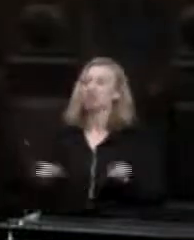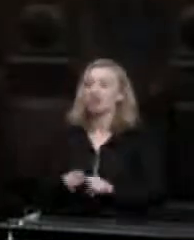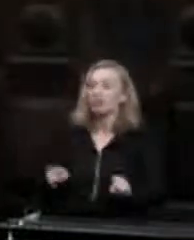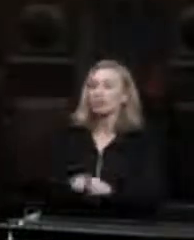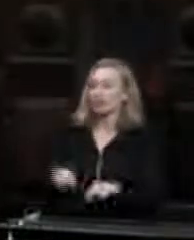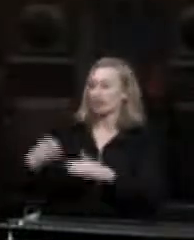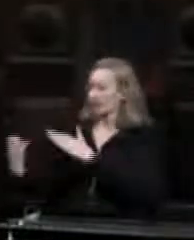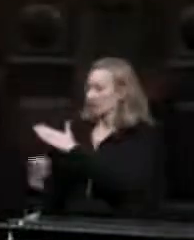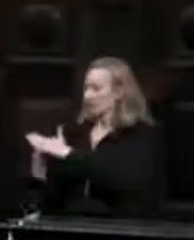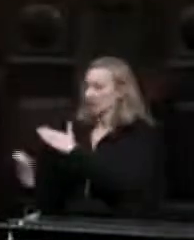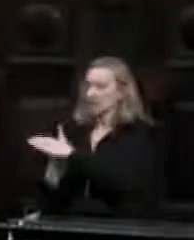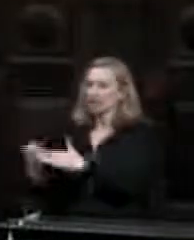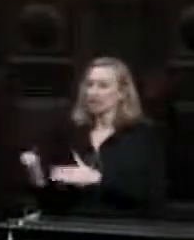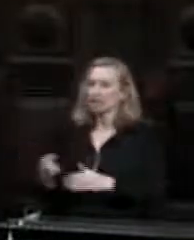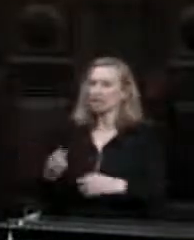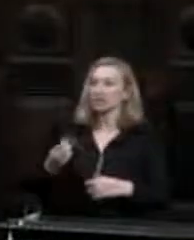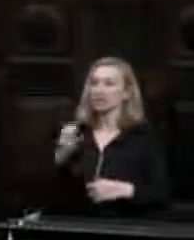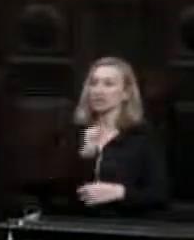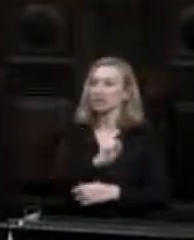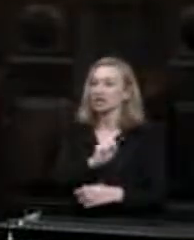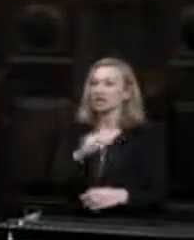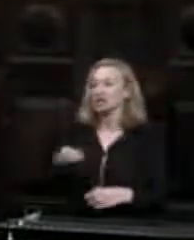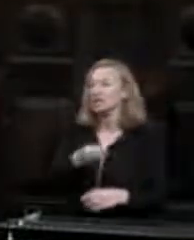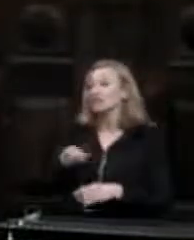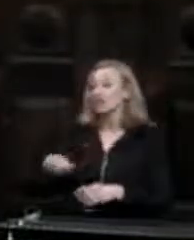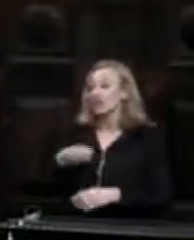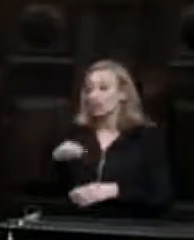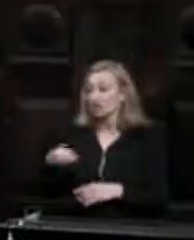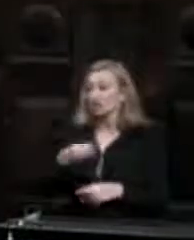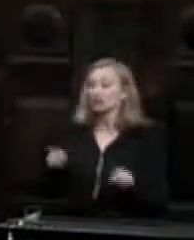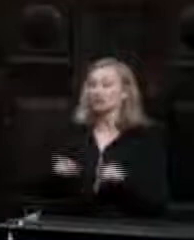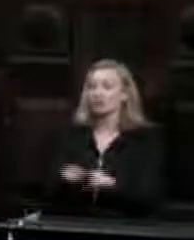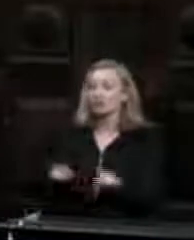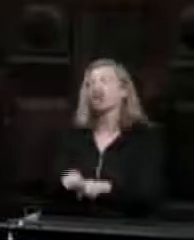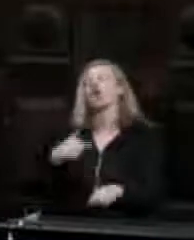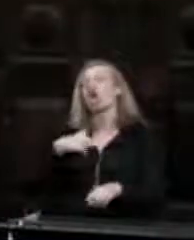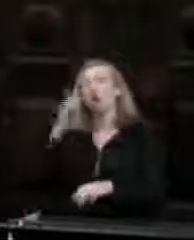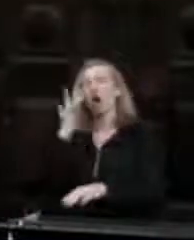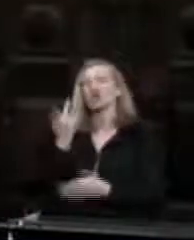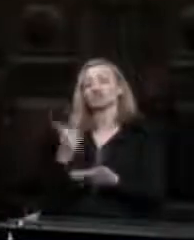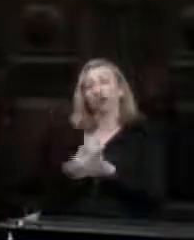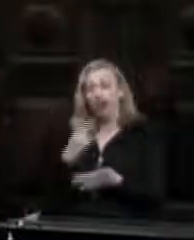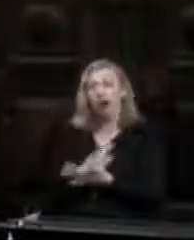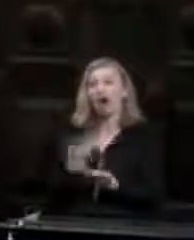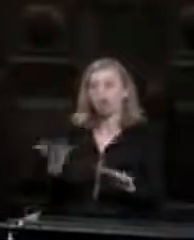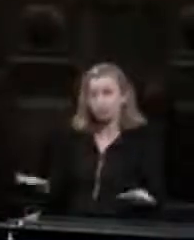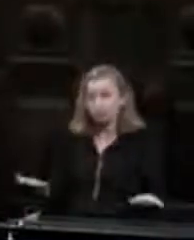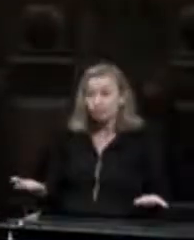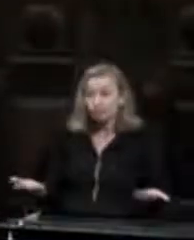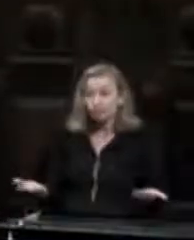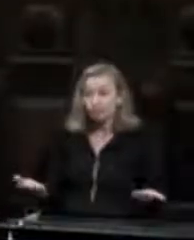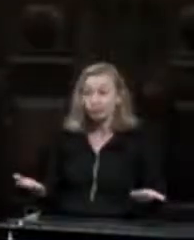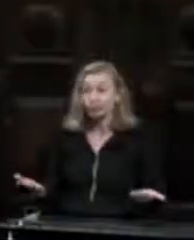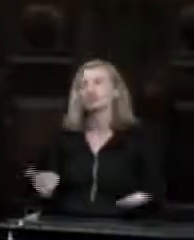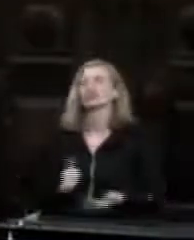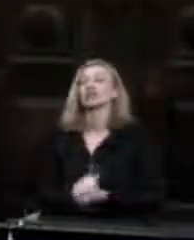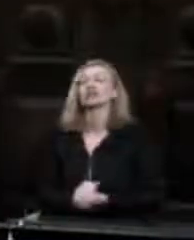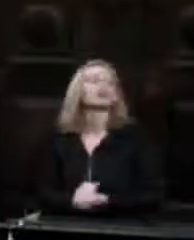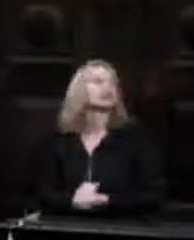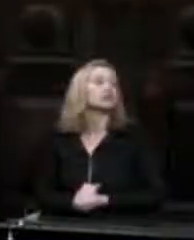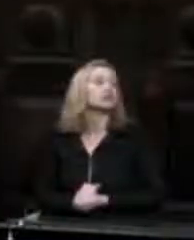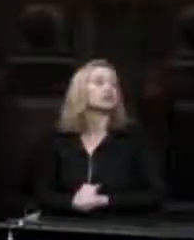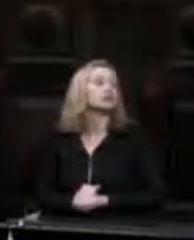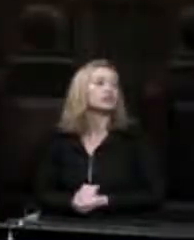Cervejarias. Então, eu acho que foge um pouco daquilo que pelo menos devia ser